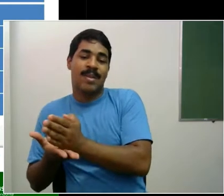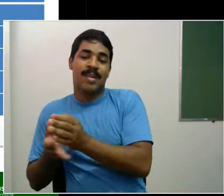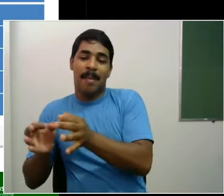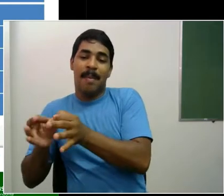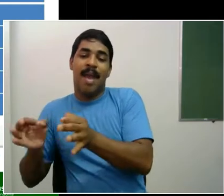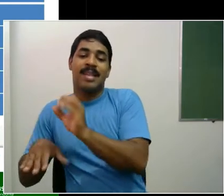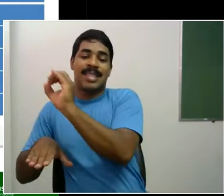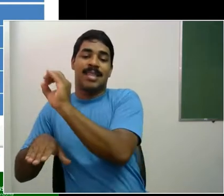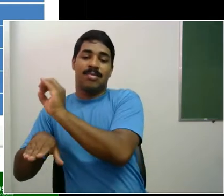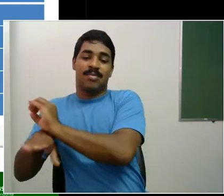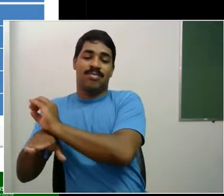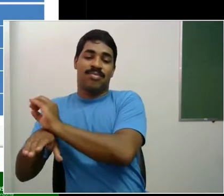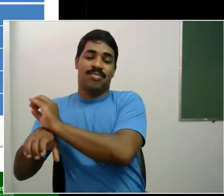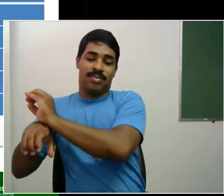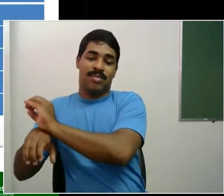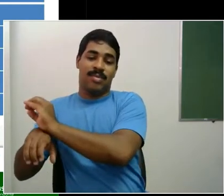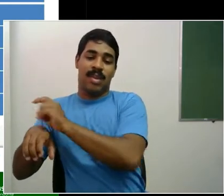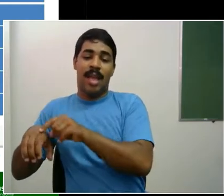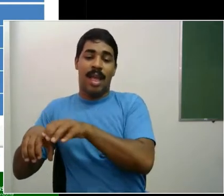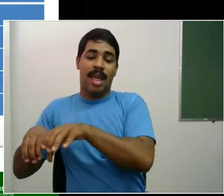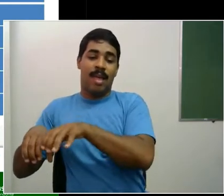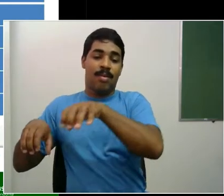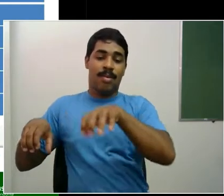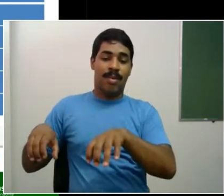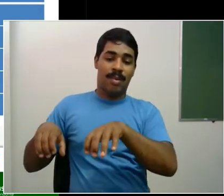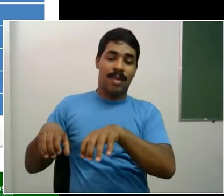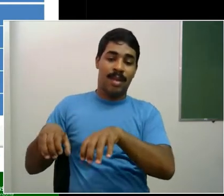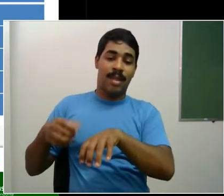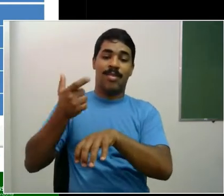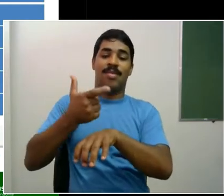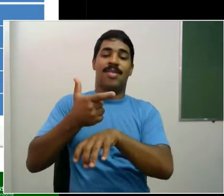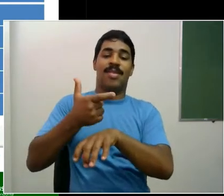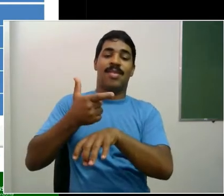a diferença entre o posto 1 e o posto 2 são de 500 metros de